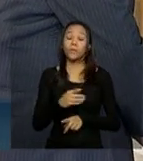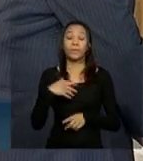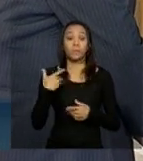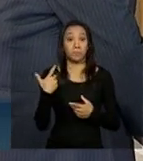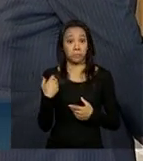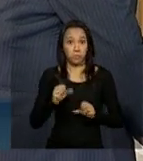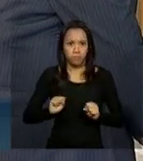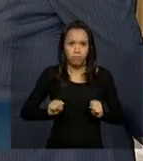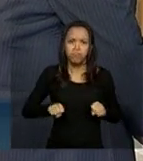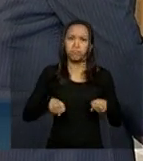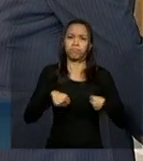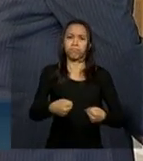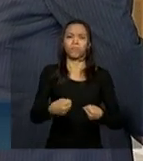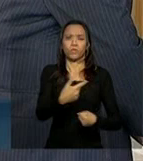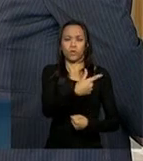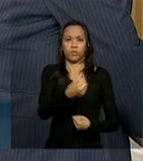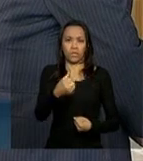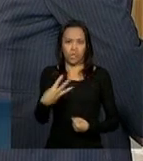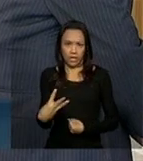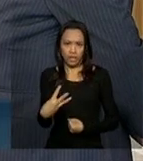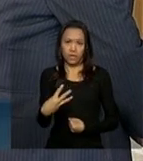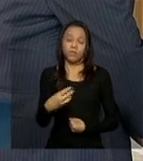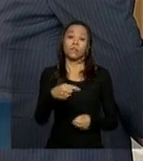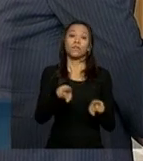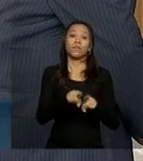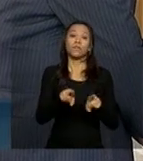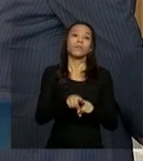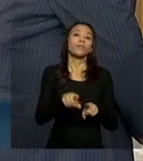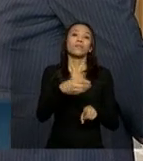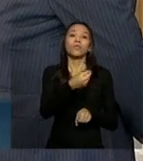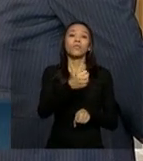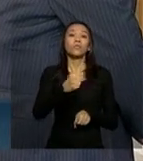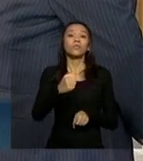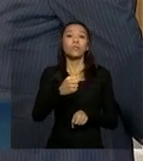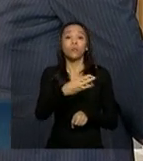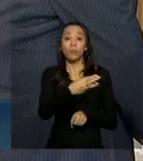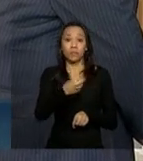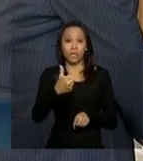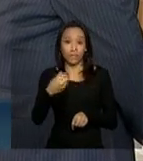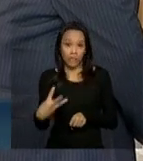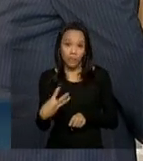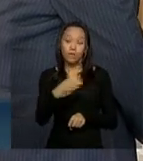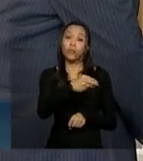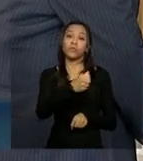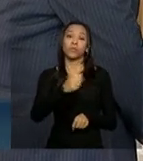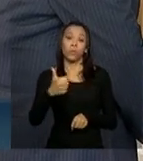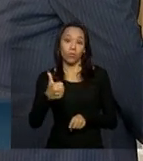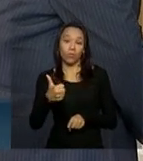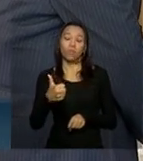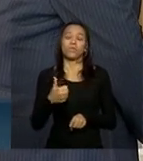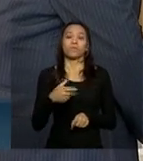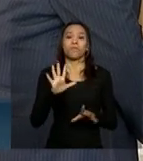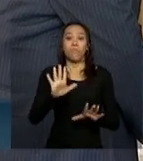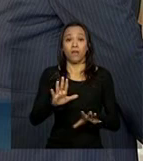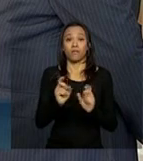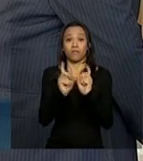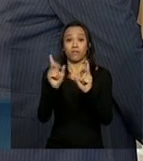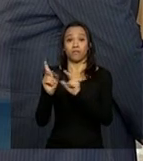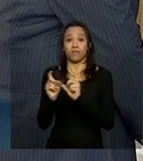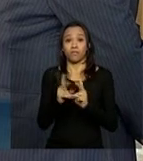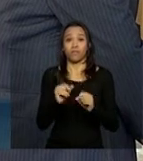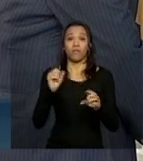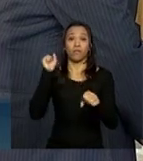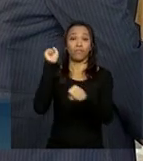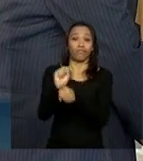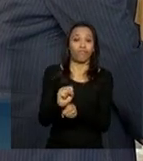grande impulso entre 2003 e 2011, porém, as operações das empresas brasileiras foram interrompidas com